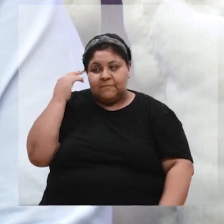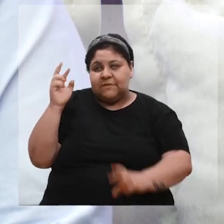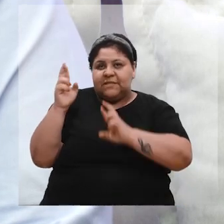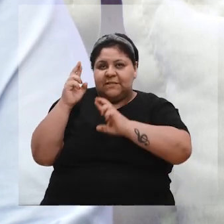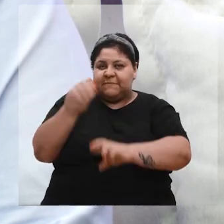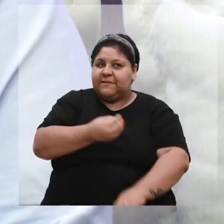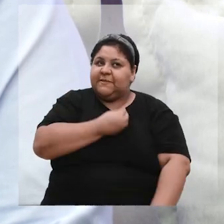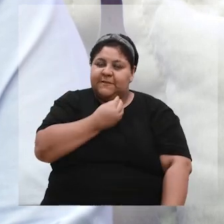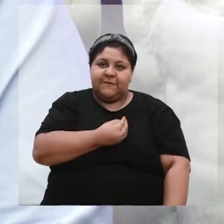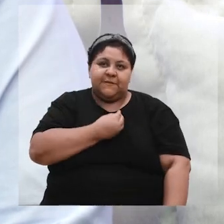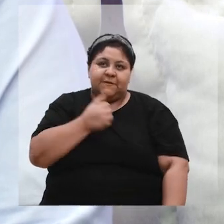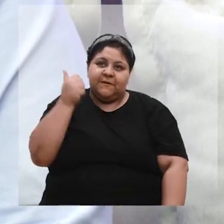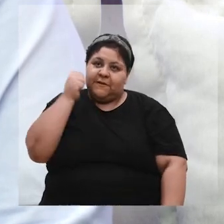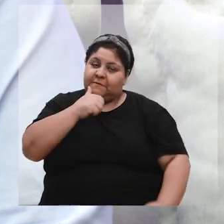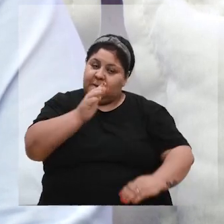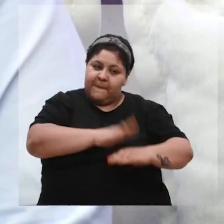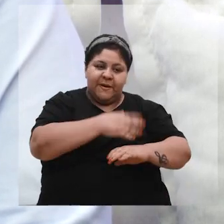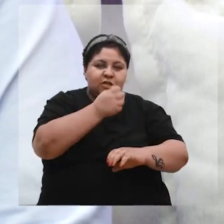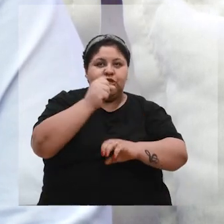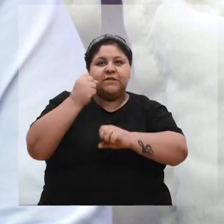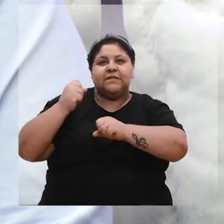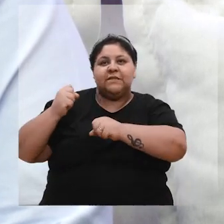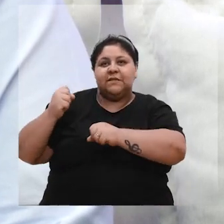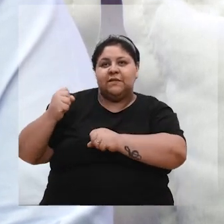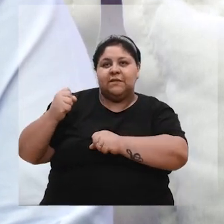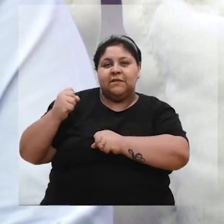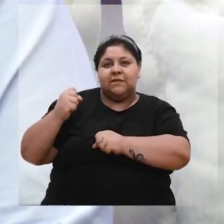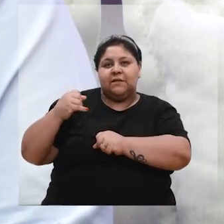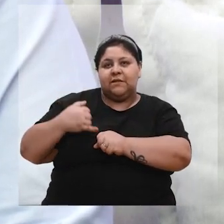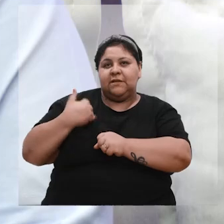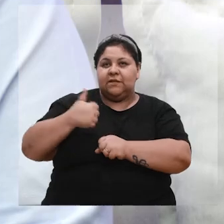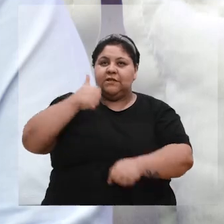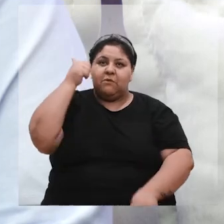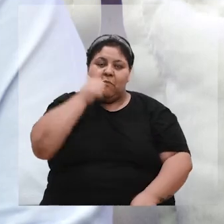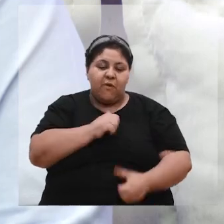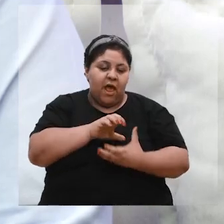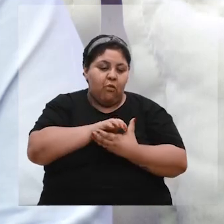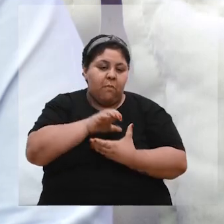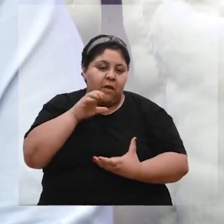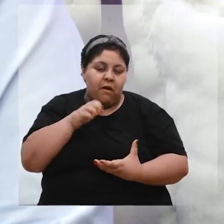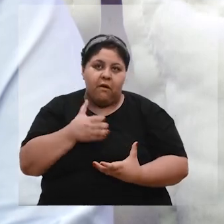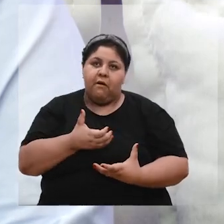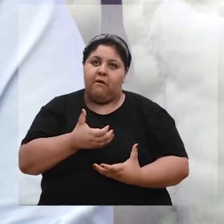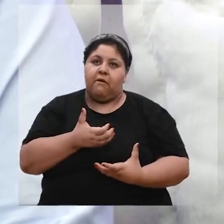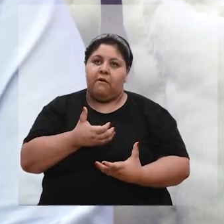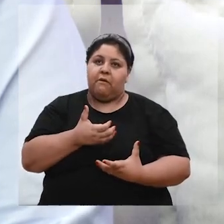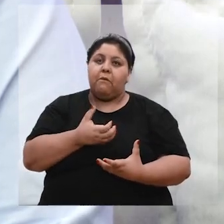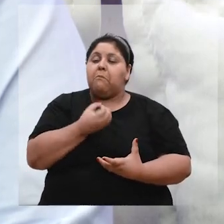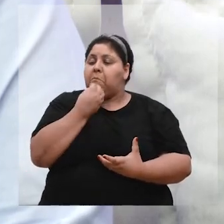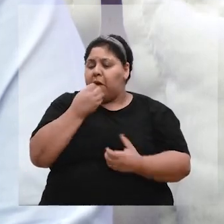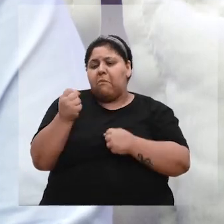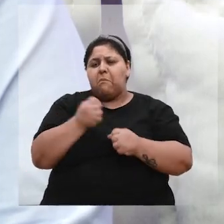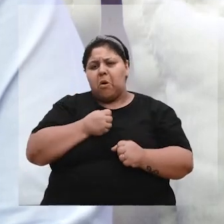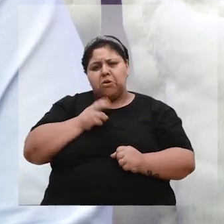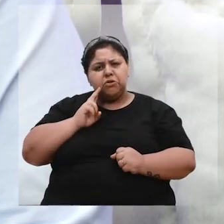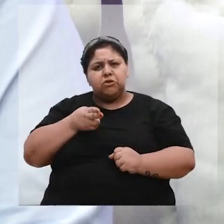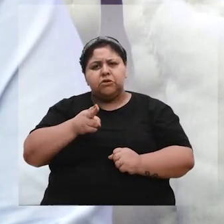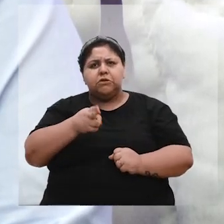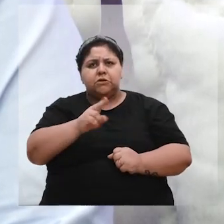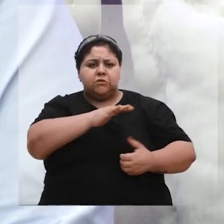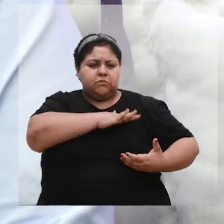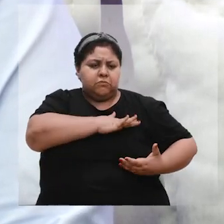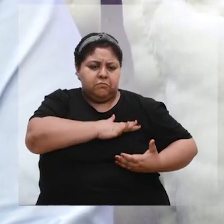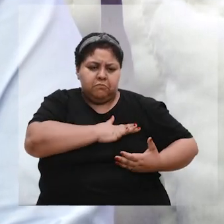a expectativa de vida da mulher é mais de 80 anos. Então, assim, se é uma mulher, uma idosa, ela pode